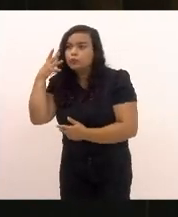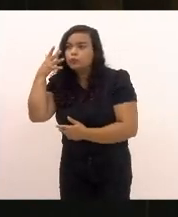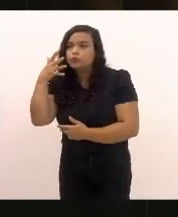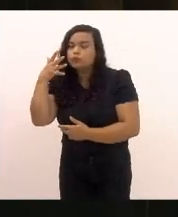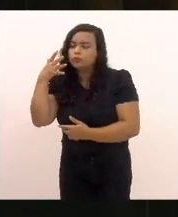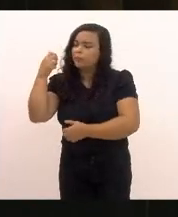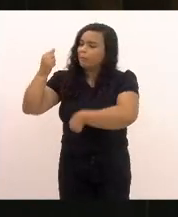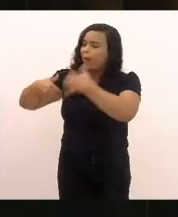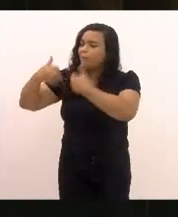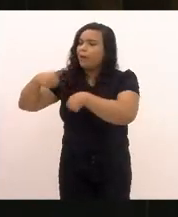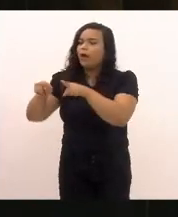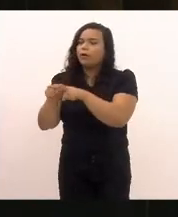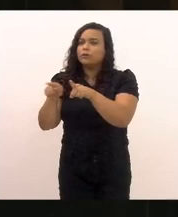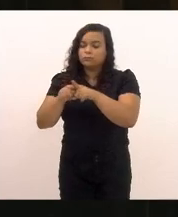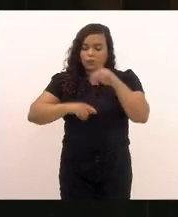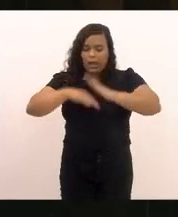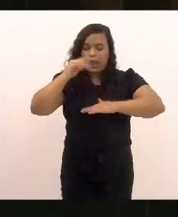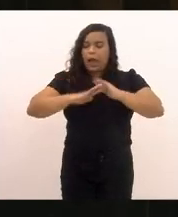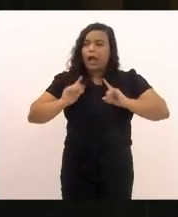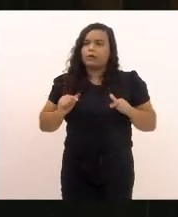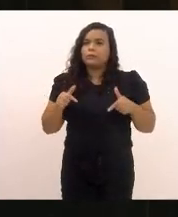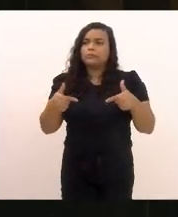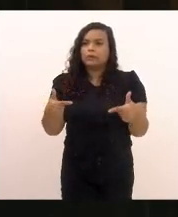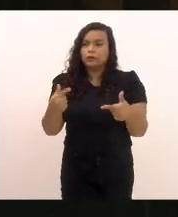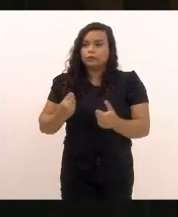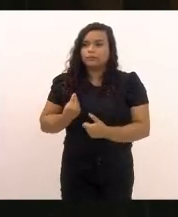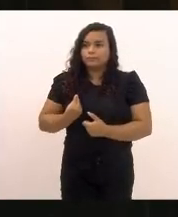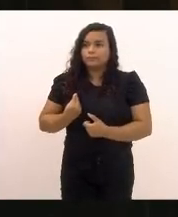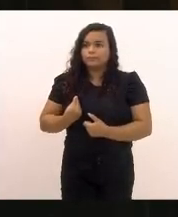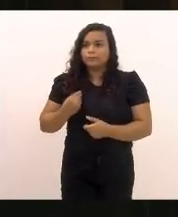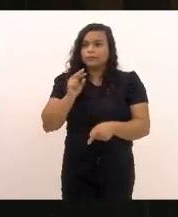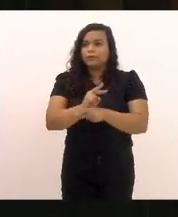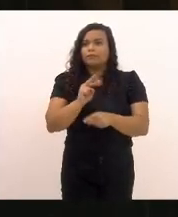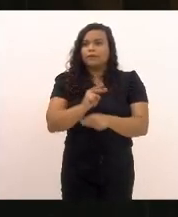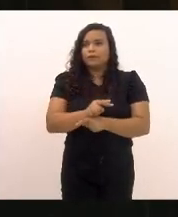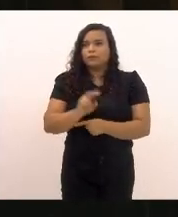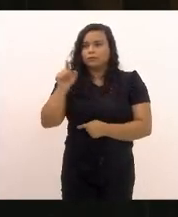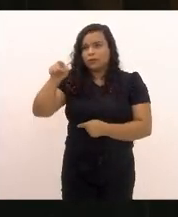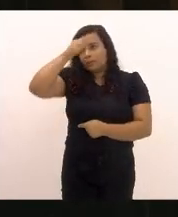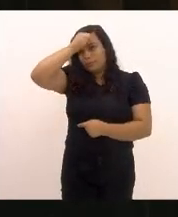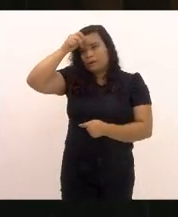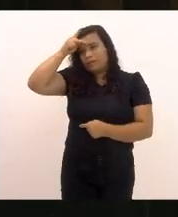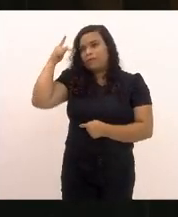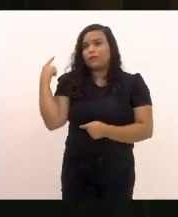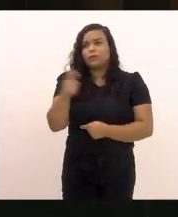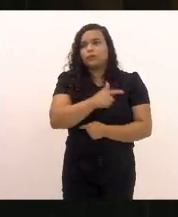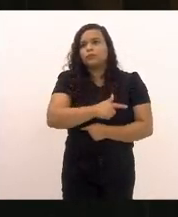moral do que se defende. Coisa que você não faz, nervosinho da Odebrecht.